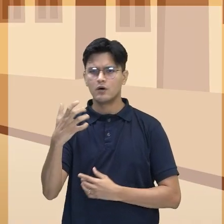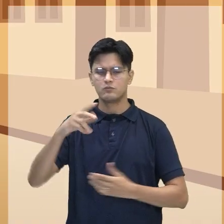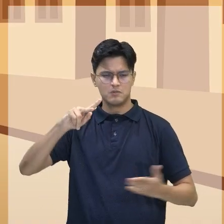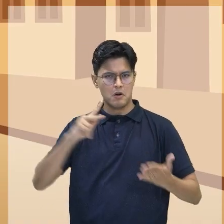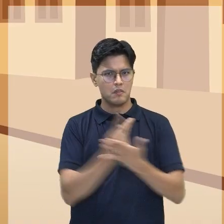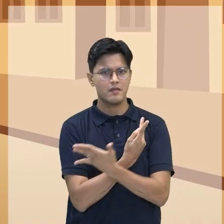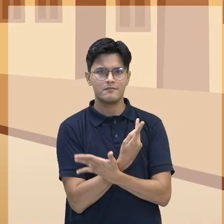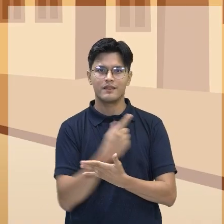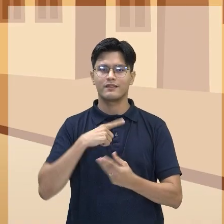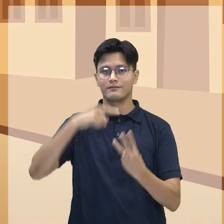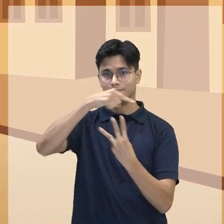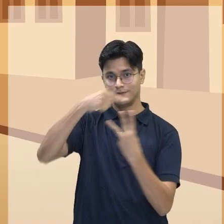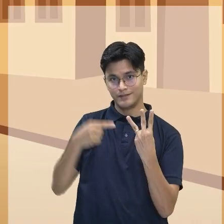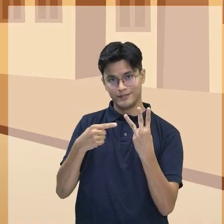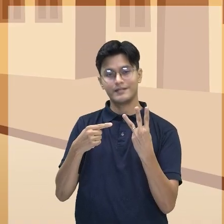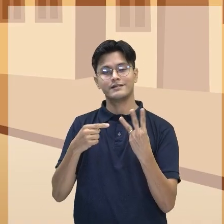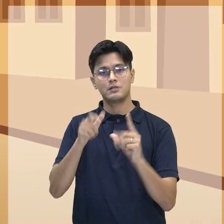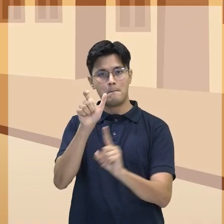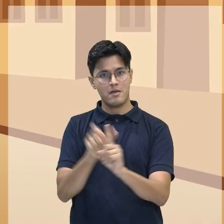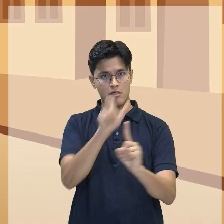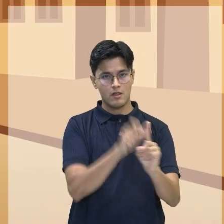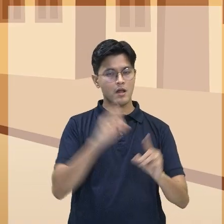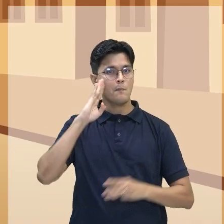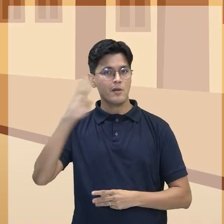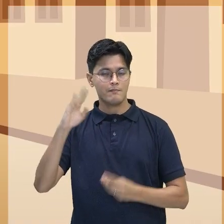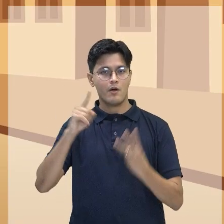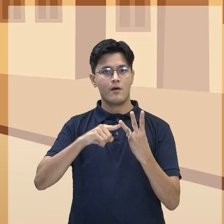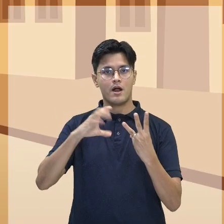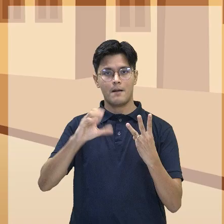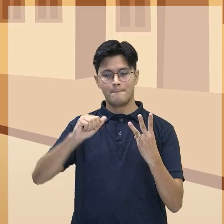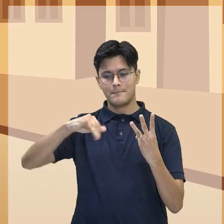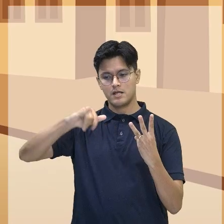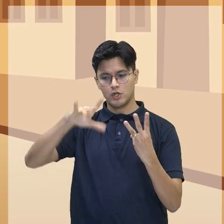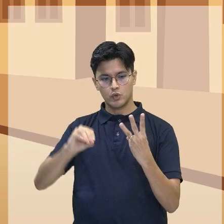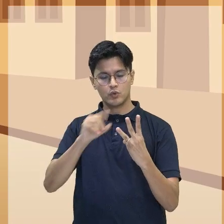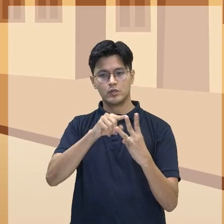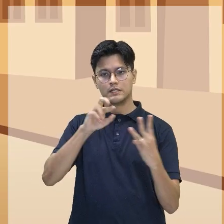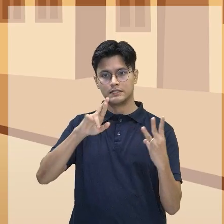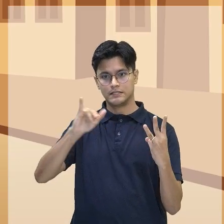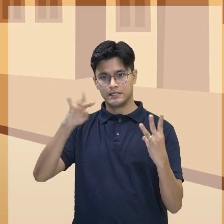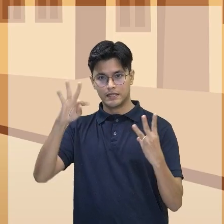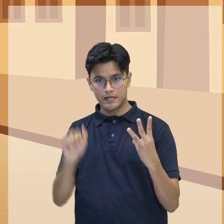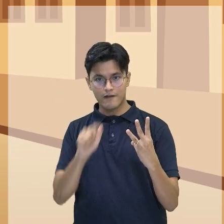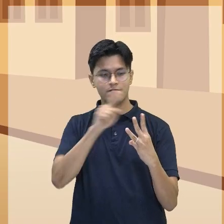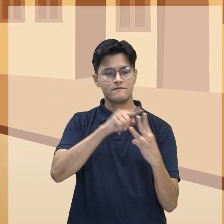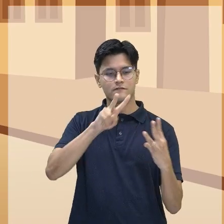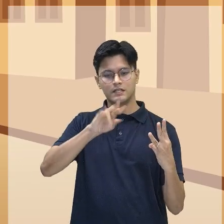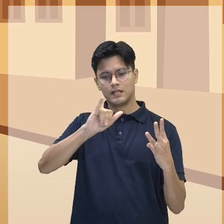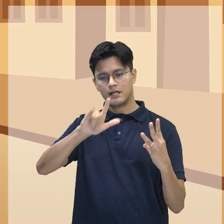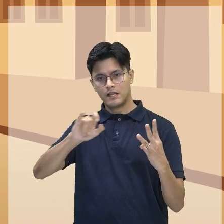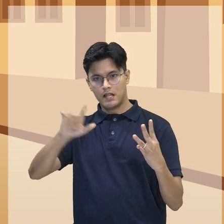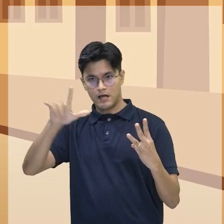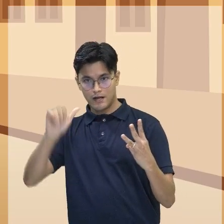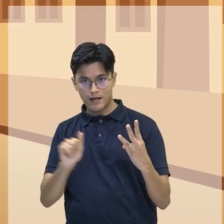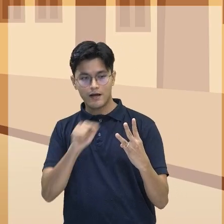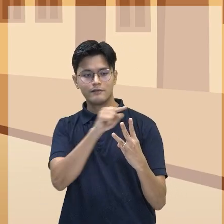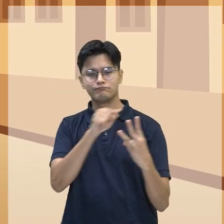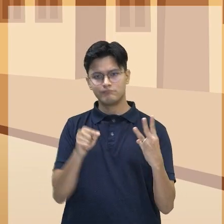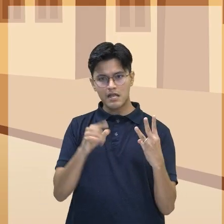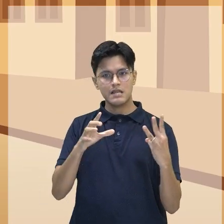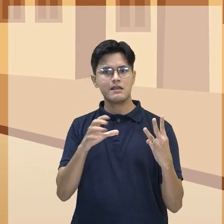principais, Camilo, Rita e Vilela, formam o triângulo dessa história envolvente e fatal.